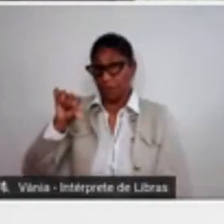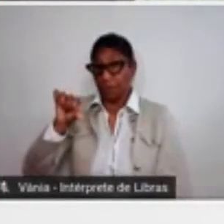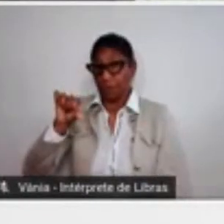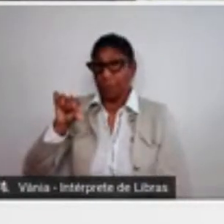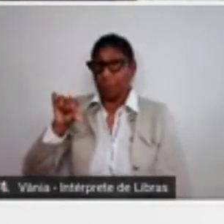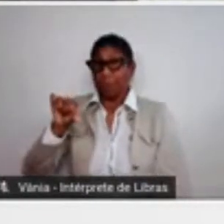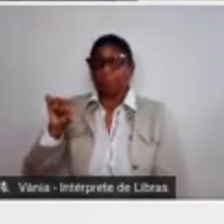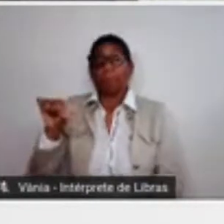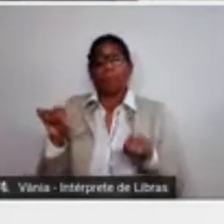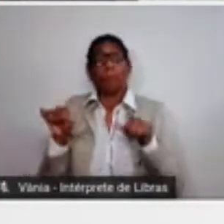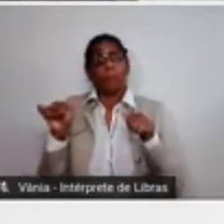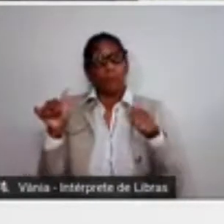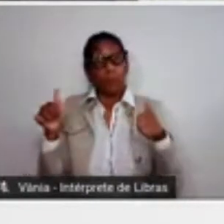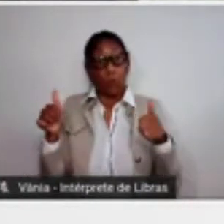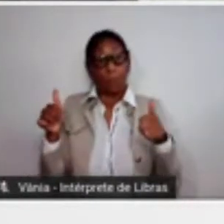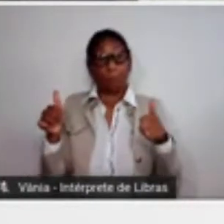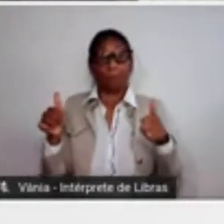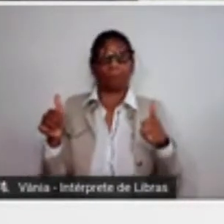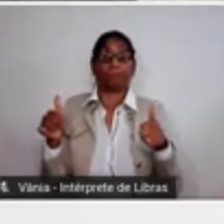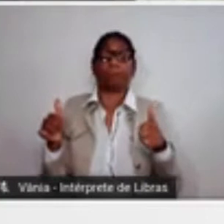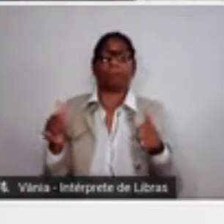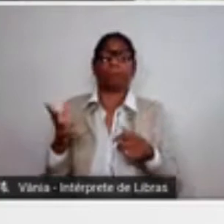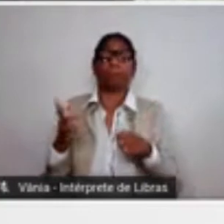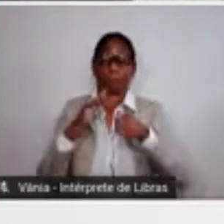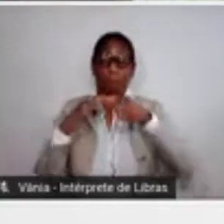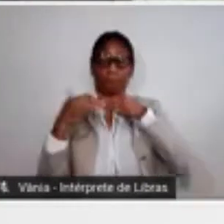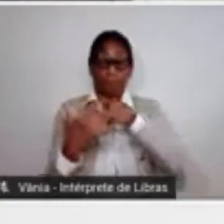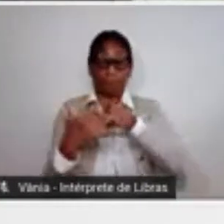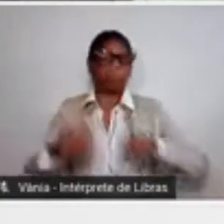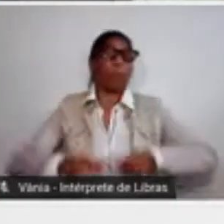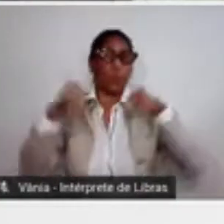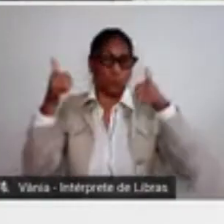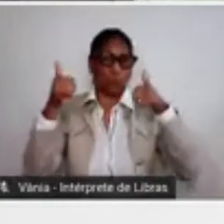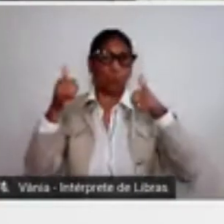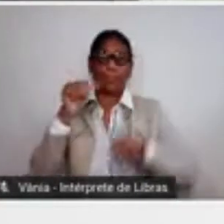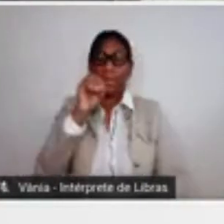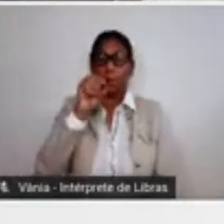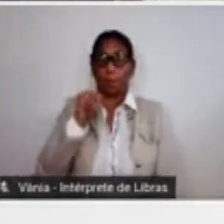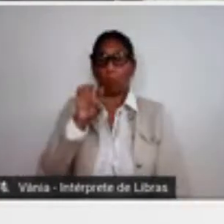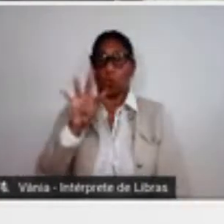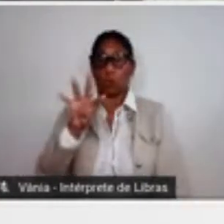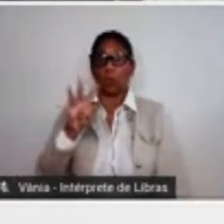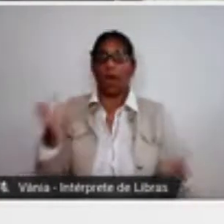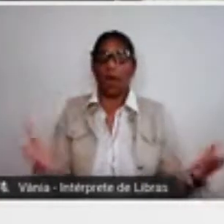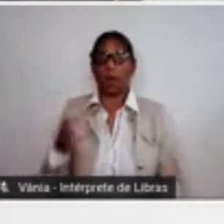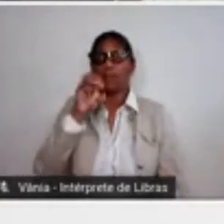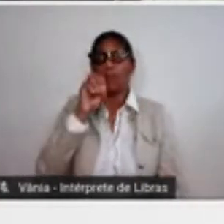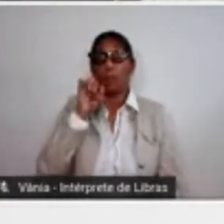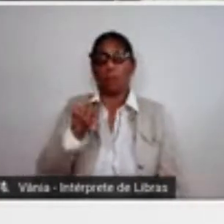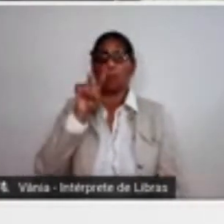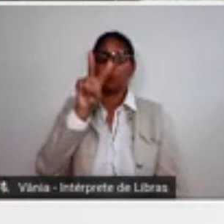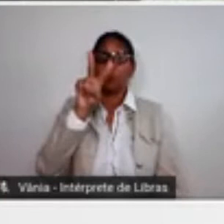melhorou ali também a proporção de casos ativos em relação a casos recuperados, era 0,4, agora é 0,27, ou